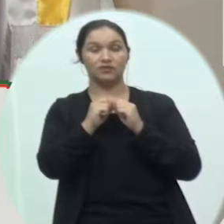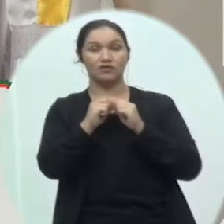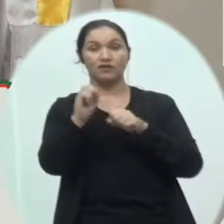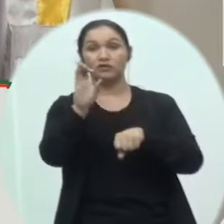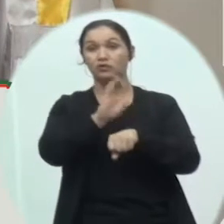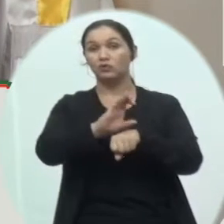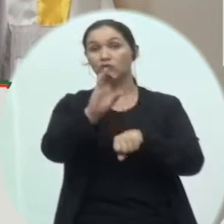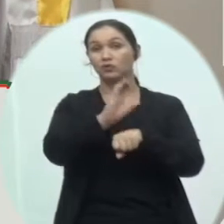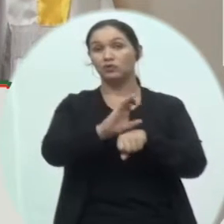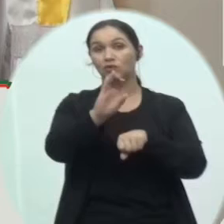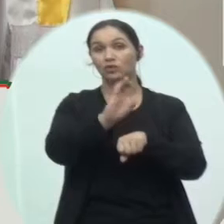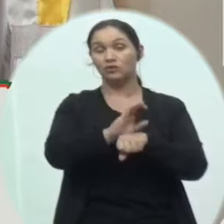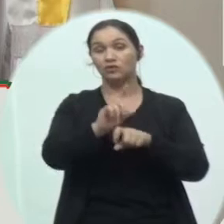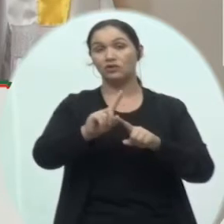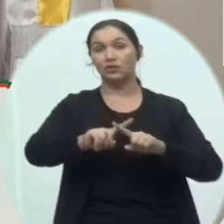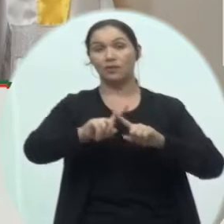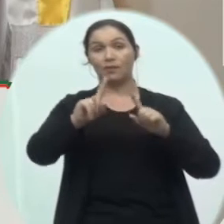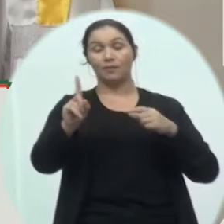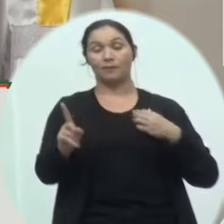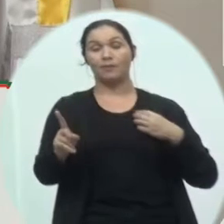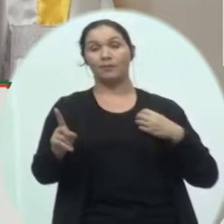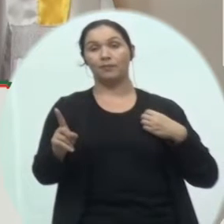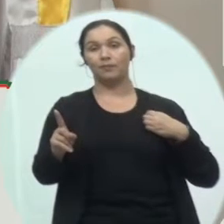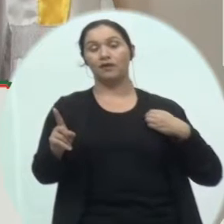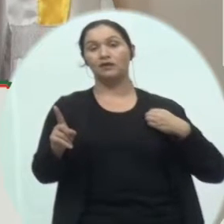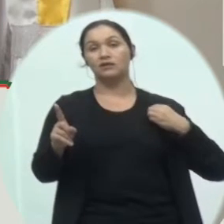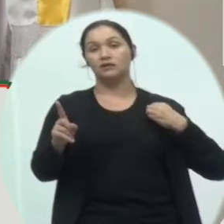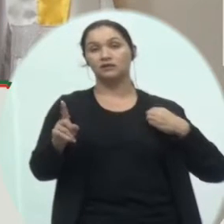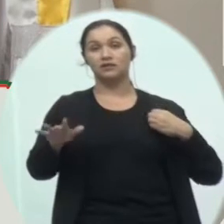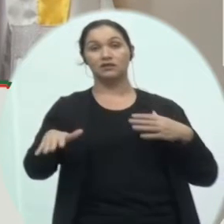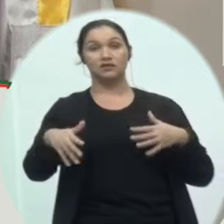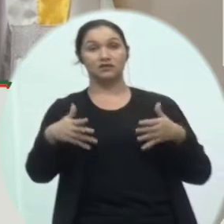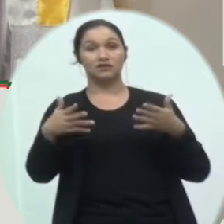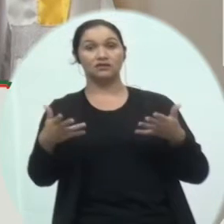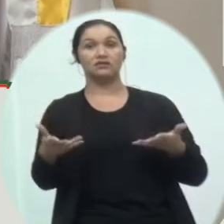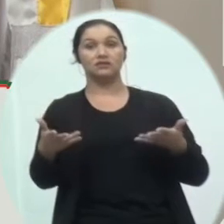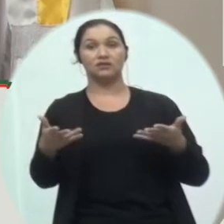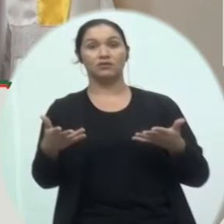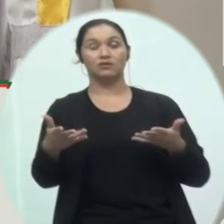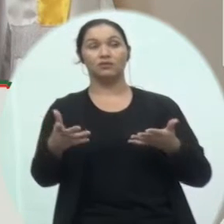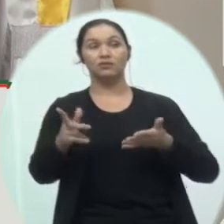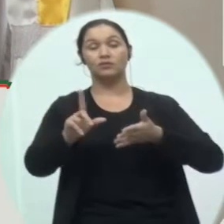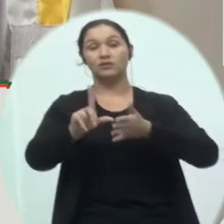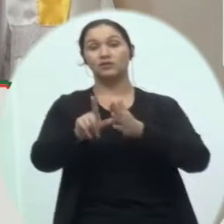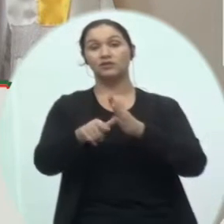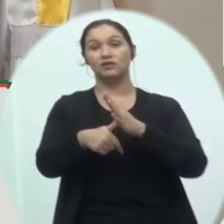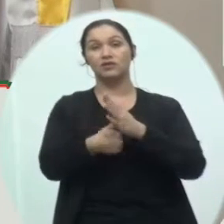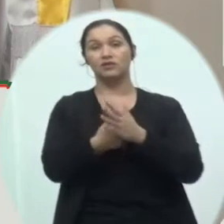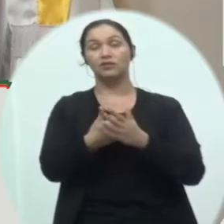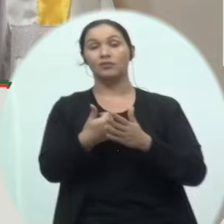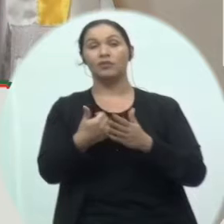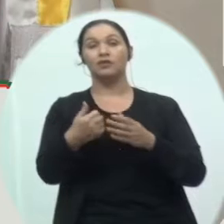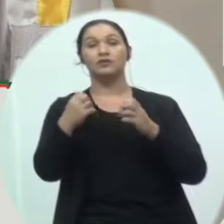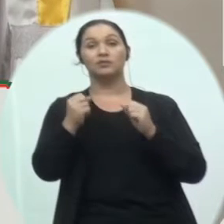esse treinamento vá mais além, inclusive, com relação a paradas cardiorrespiratórias. Quer dizer, que